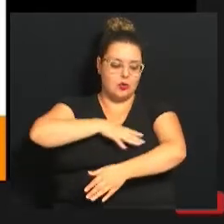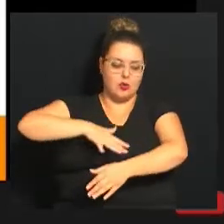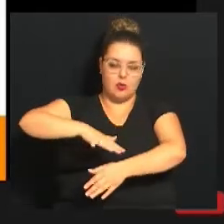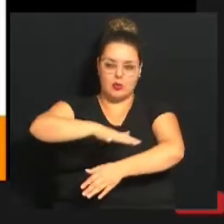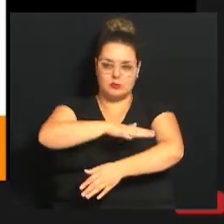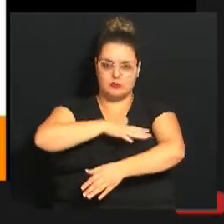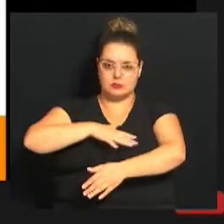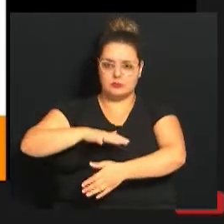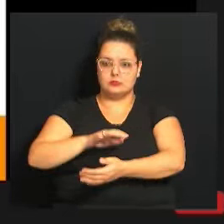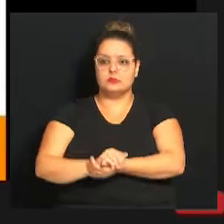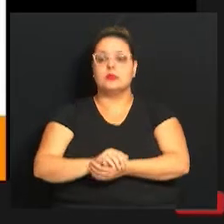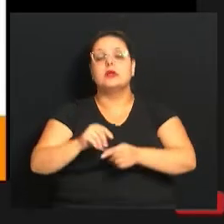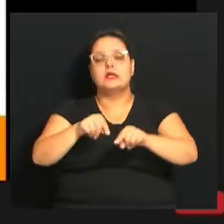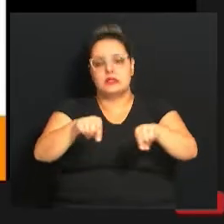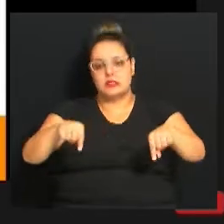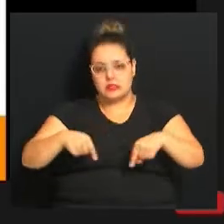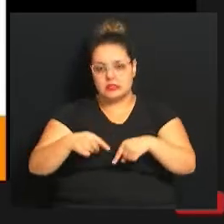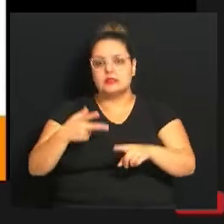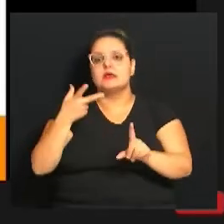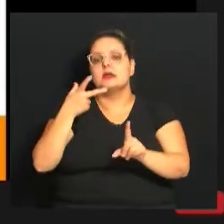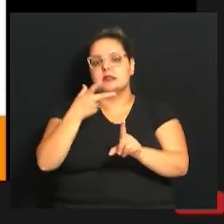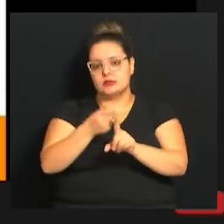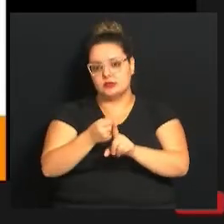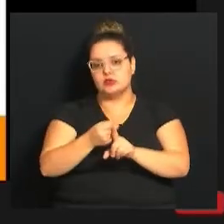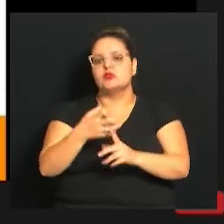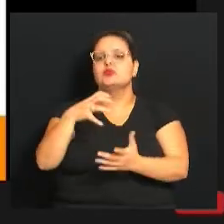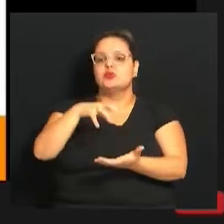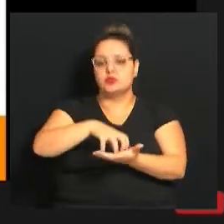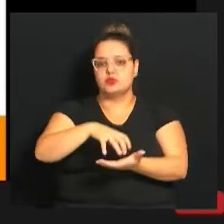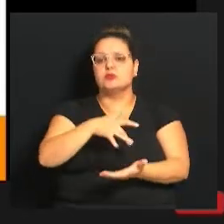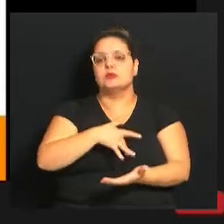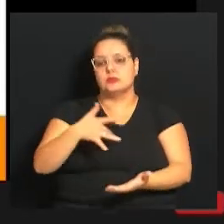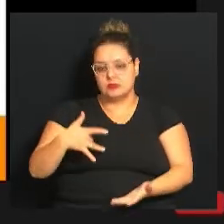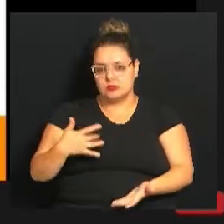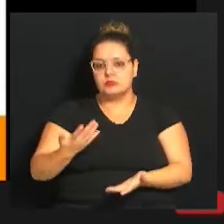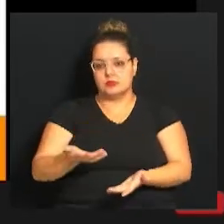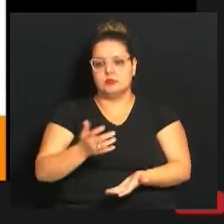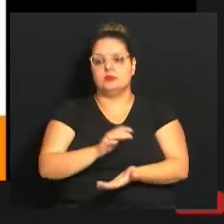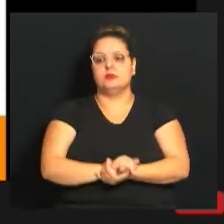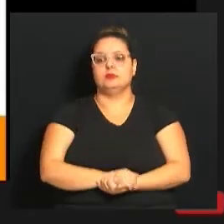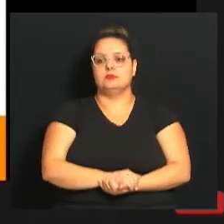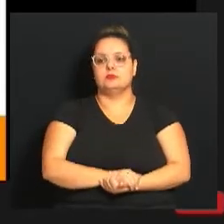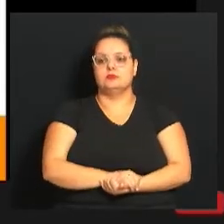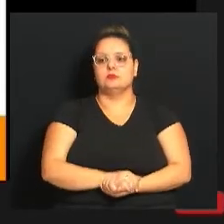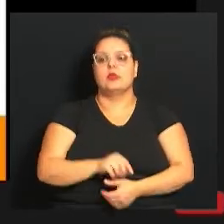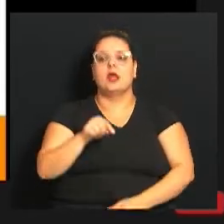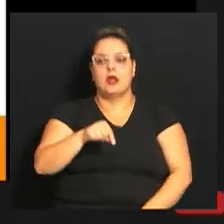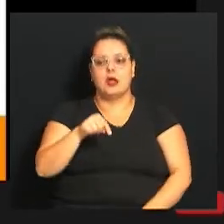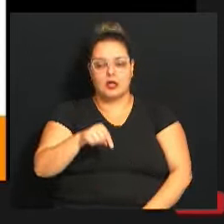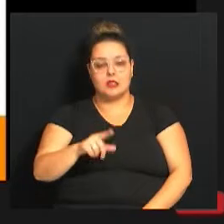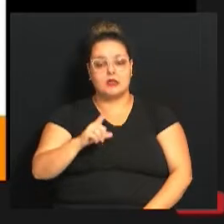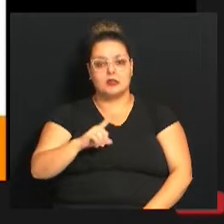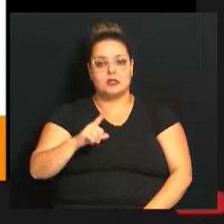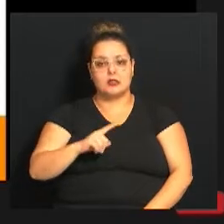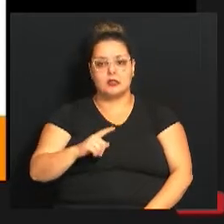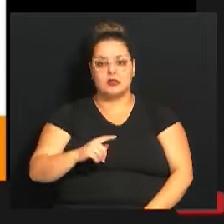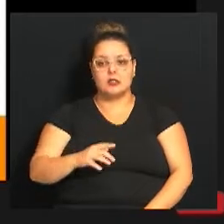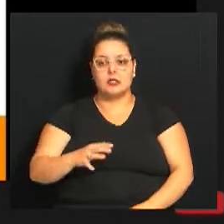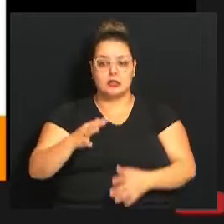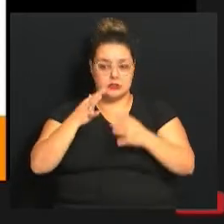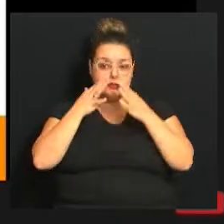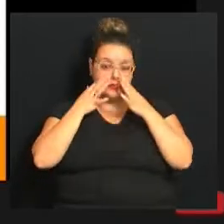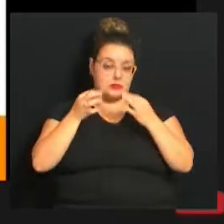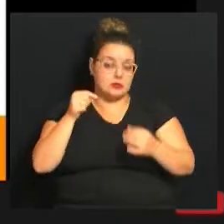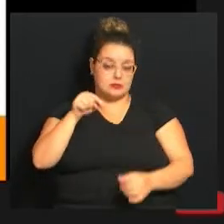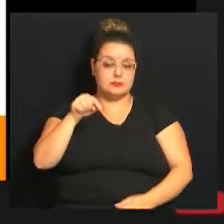de vacinação do próprio Centro de Saúde do Jardim Aurélia. Então, nesse caso, ele tem essa observação lá desse